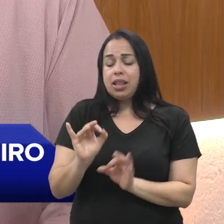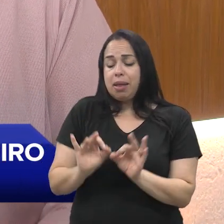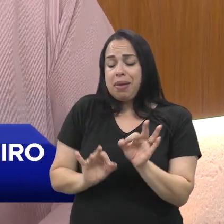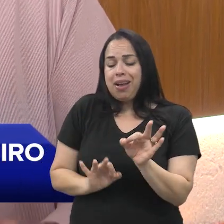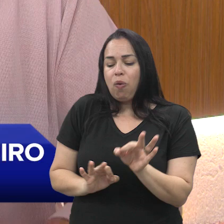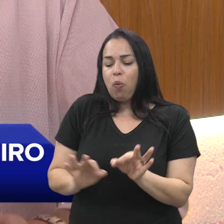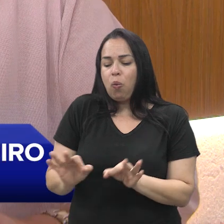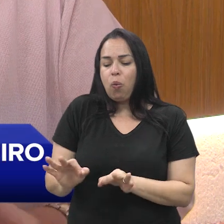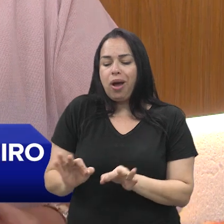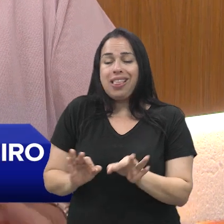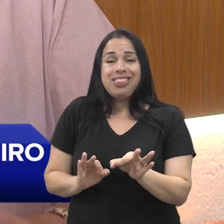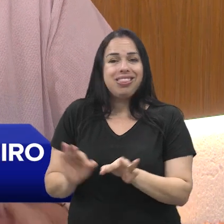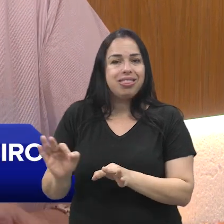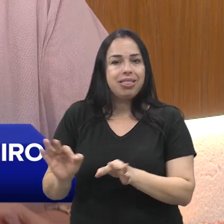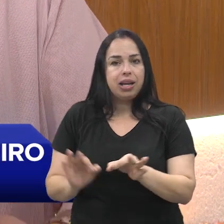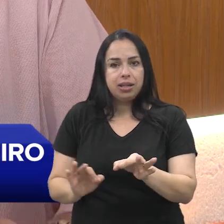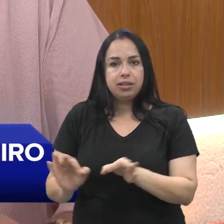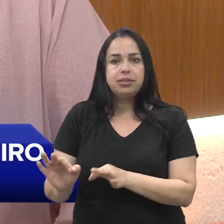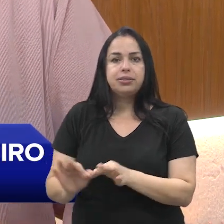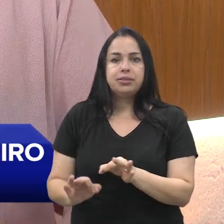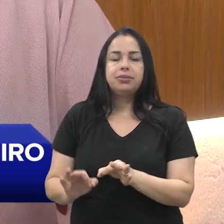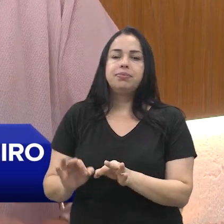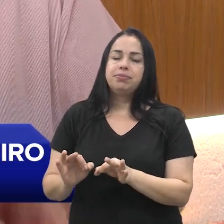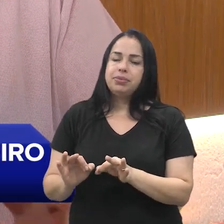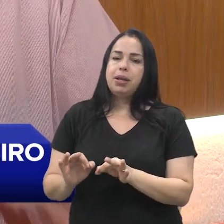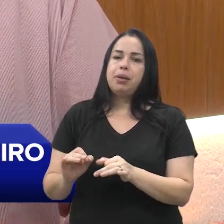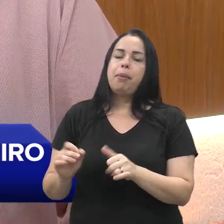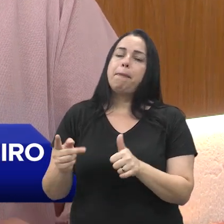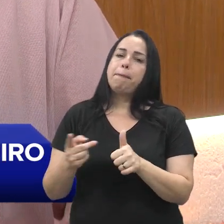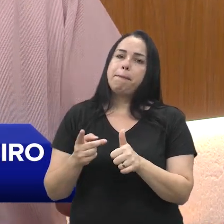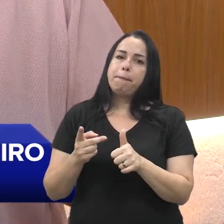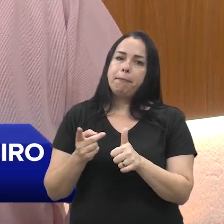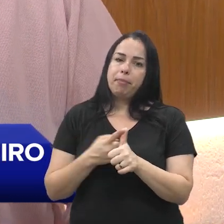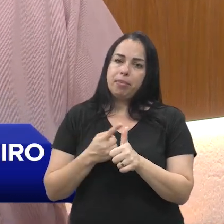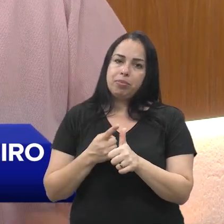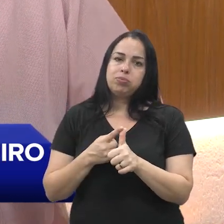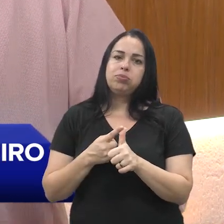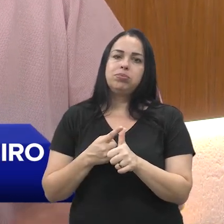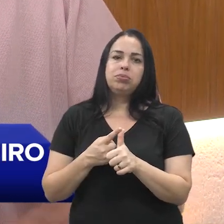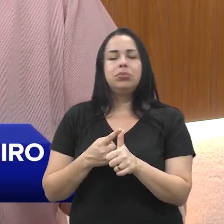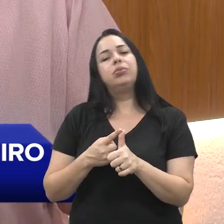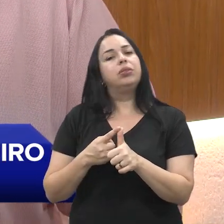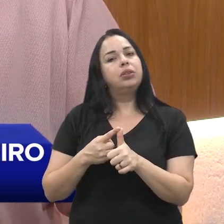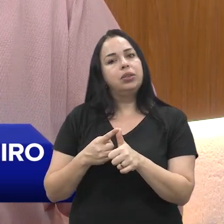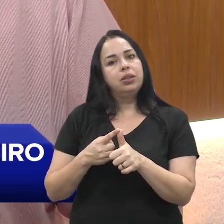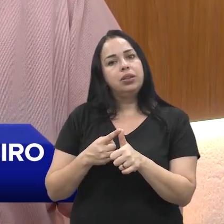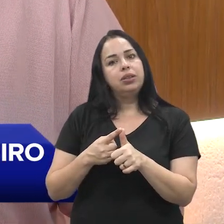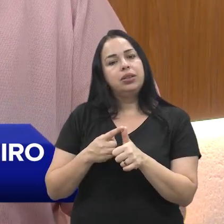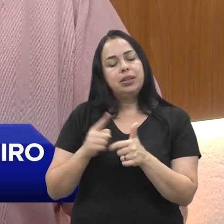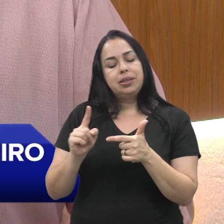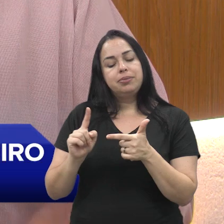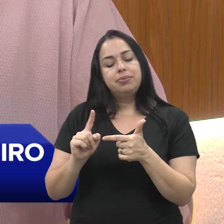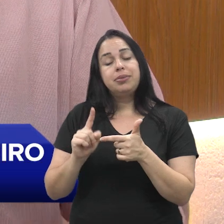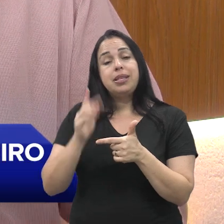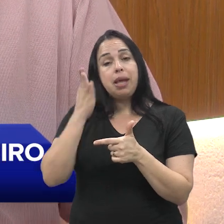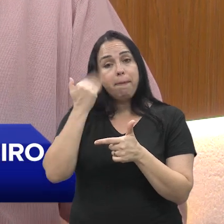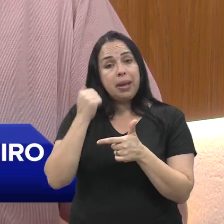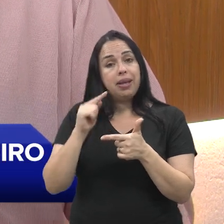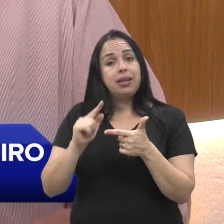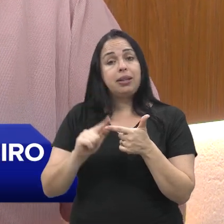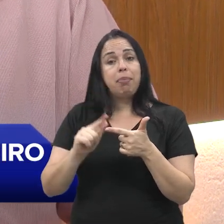façamos, e essa organização, esse planejamento, passa primeiramente por